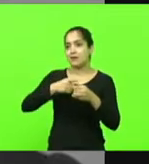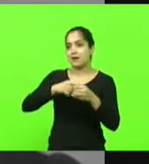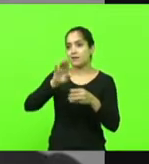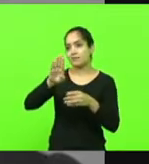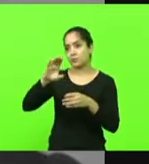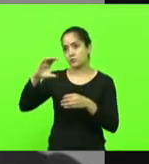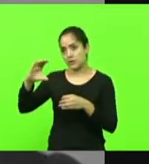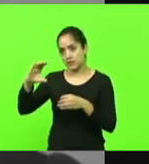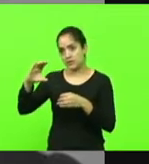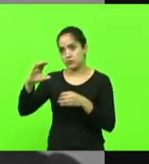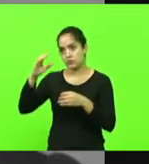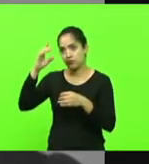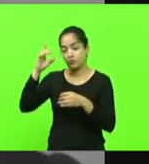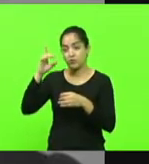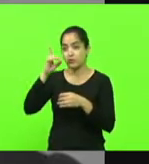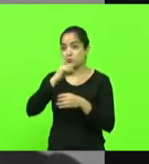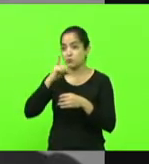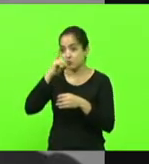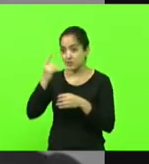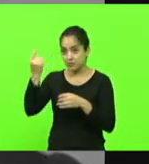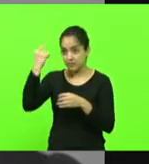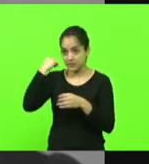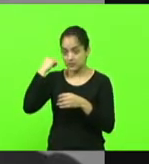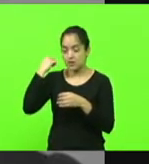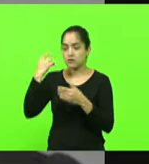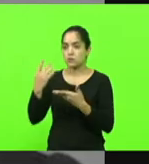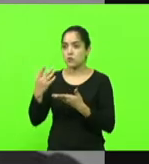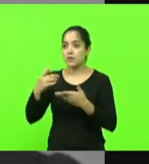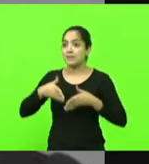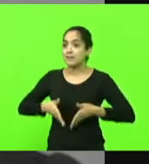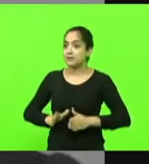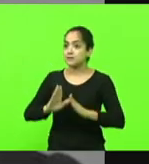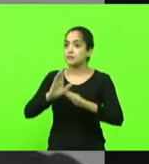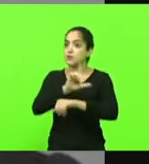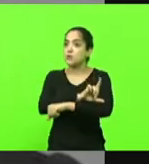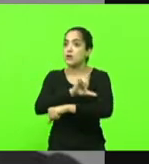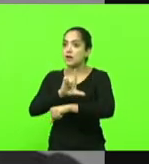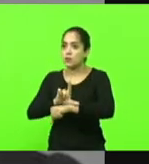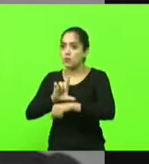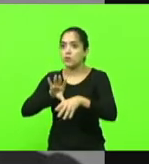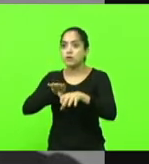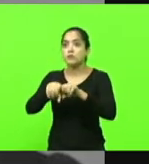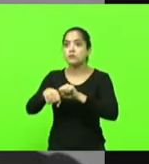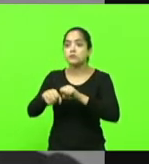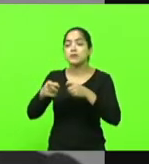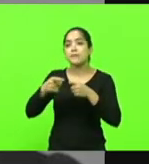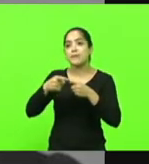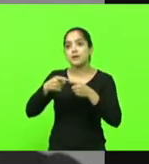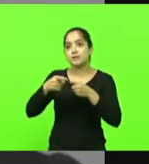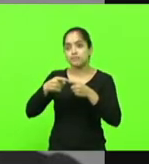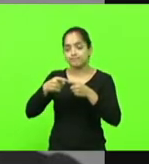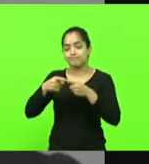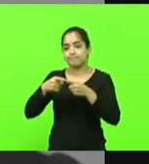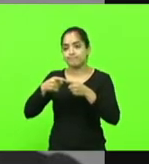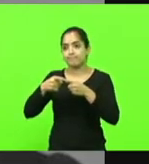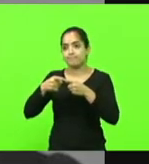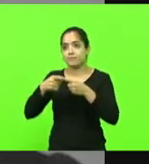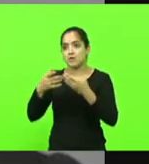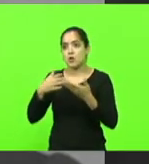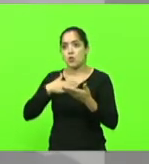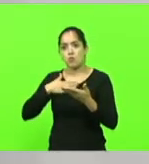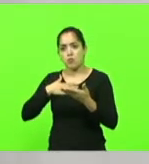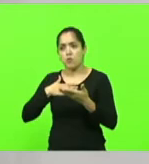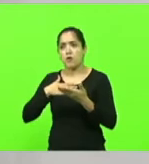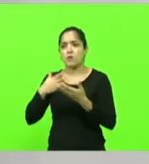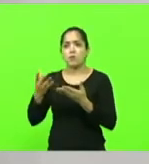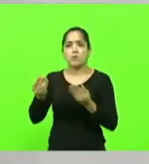domingo. Natural de Laguna, formou-se na Faculdade Nacional de Medicina, mais um médico, como eu e como